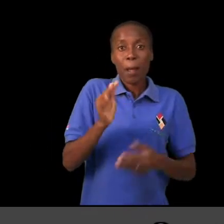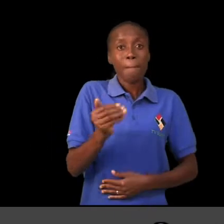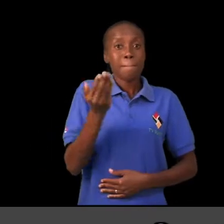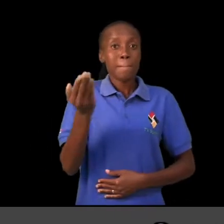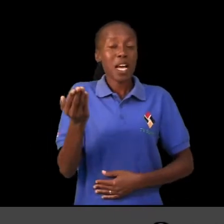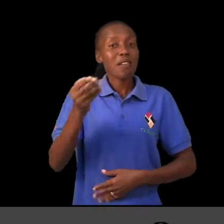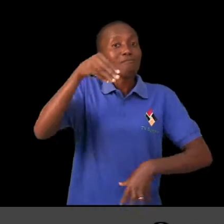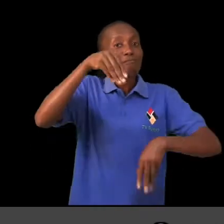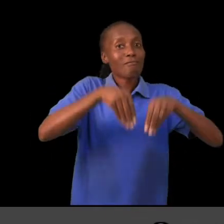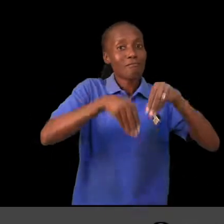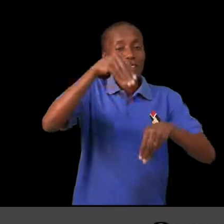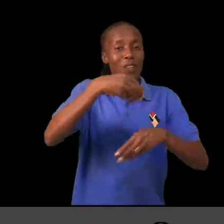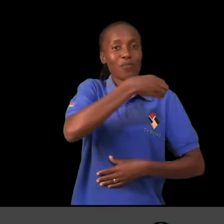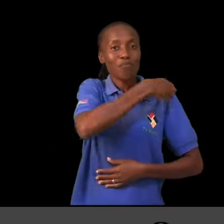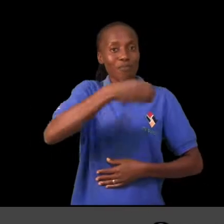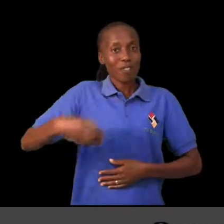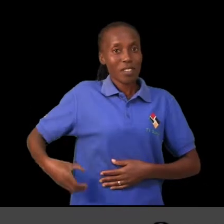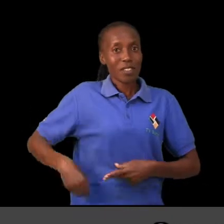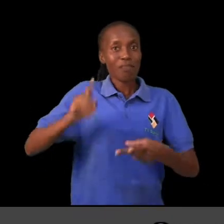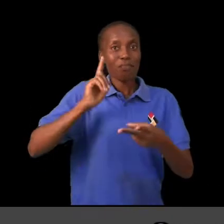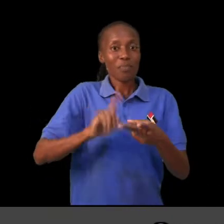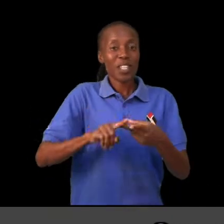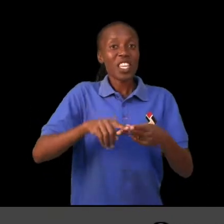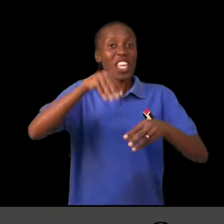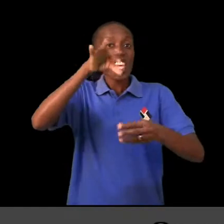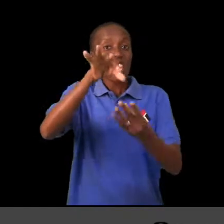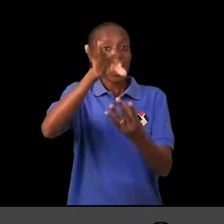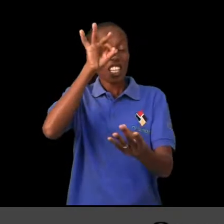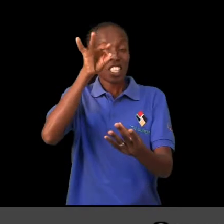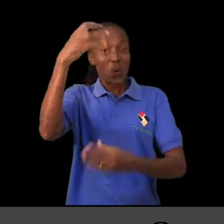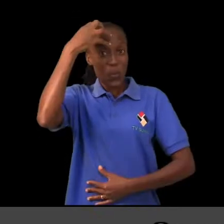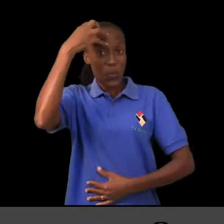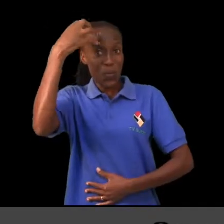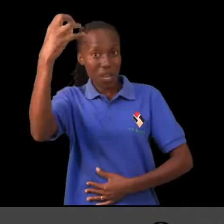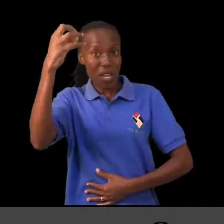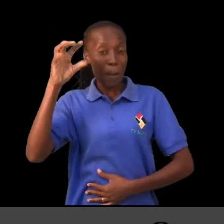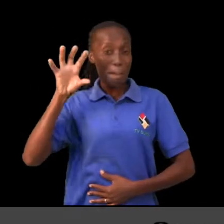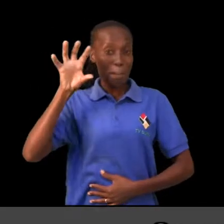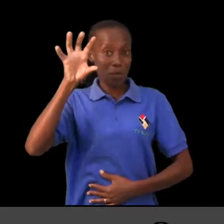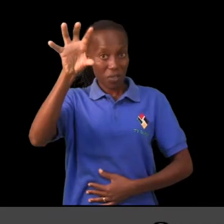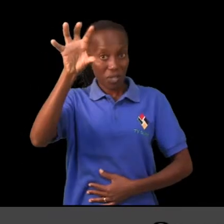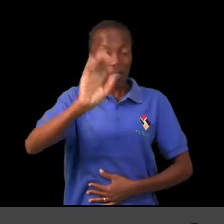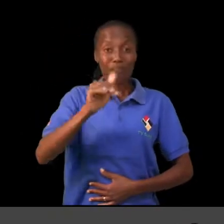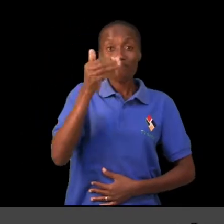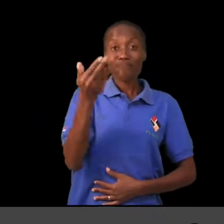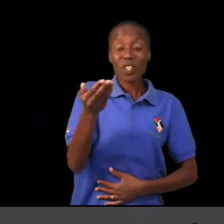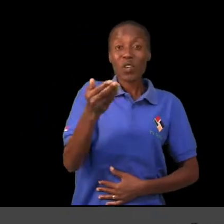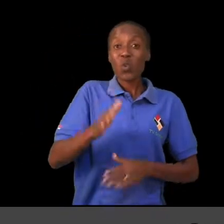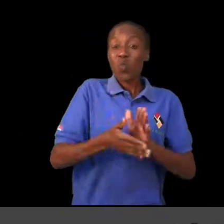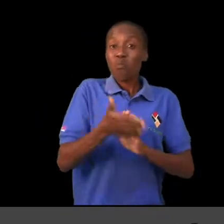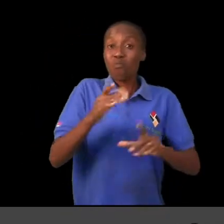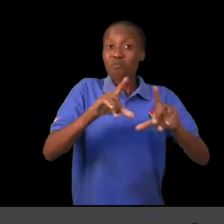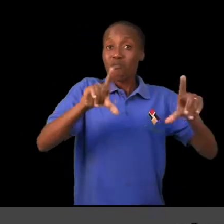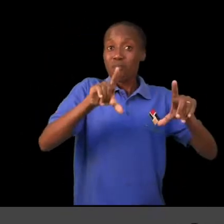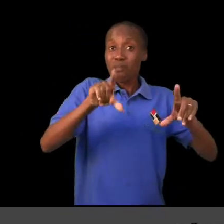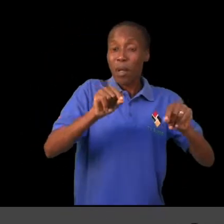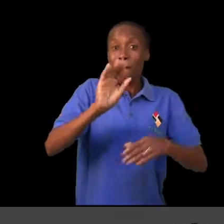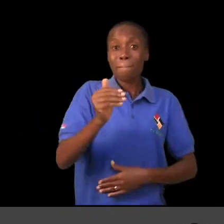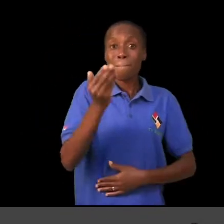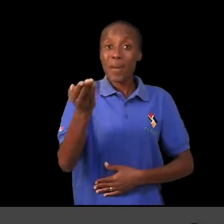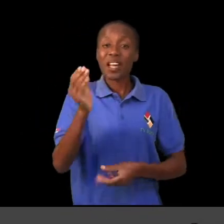recenseamento é eleitoral, que vai ser feito de raiz nos distritos sem autarquias e também serão